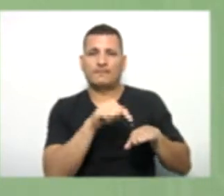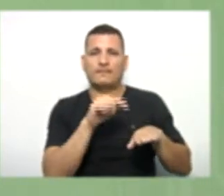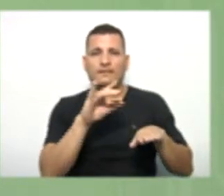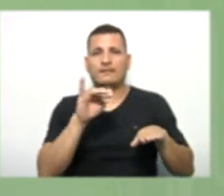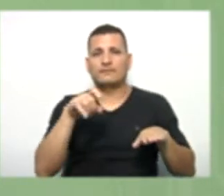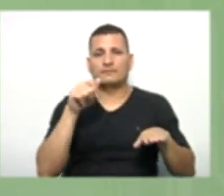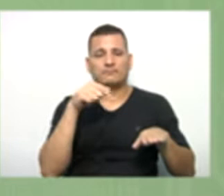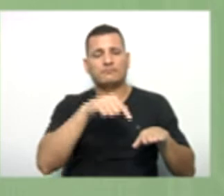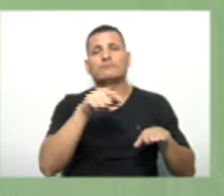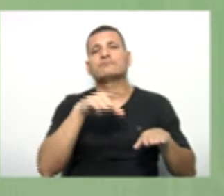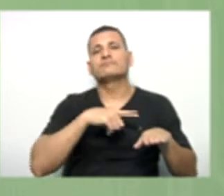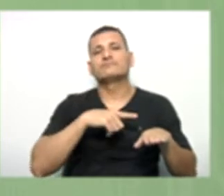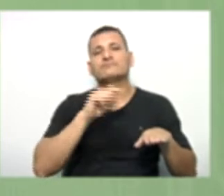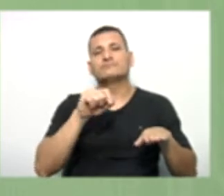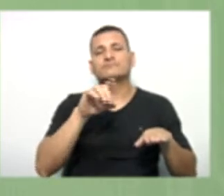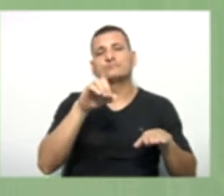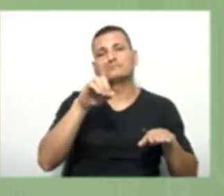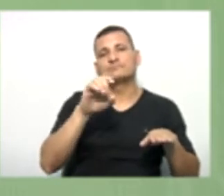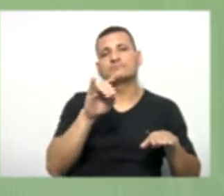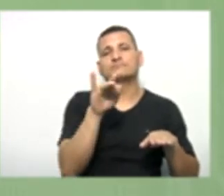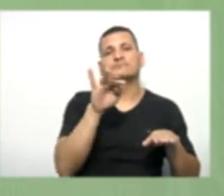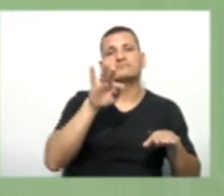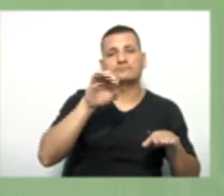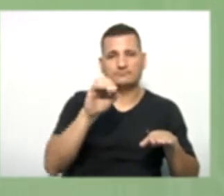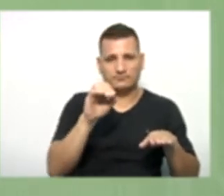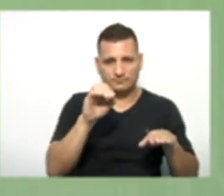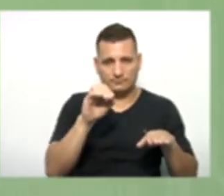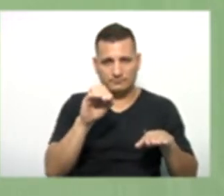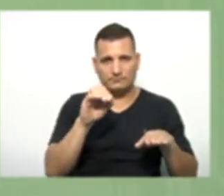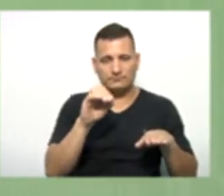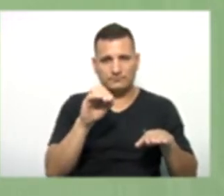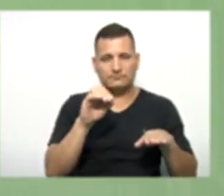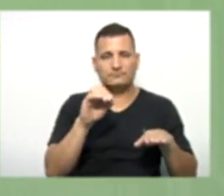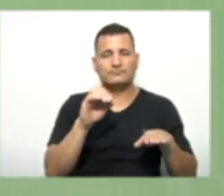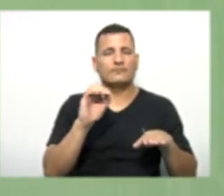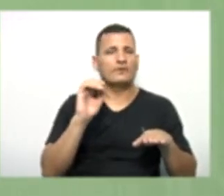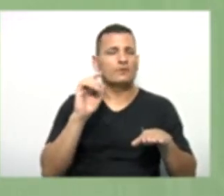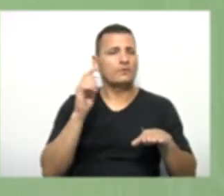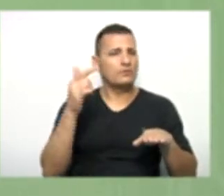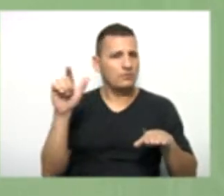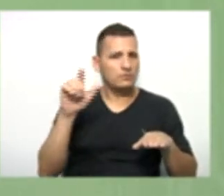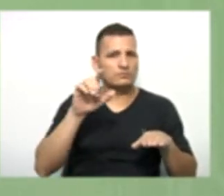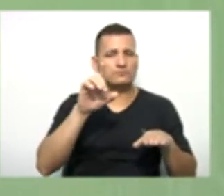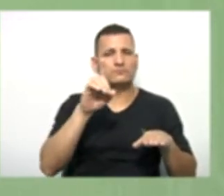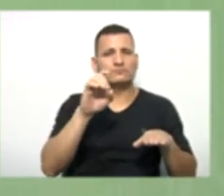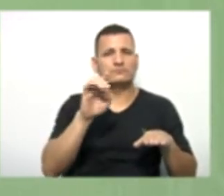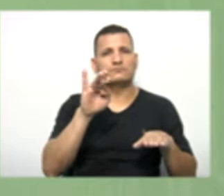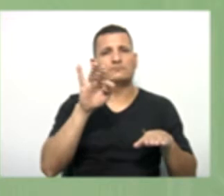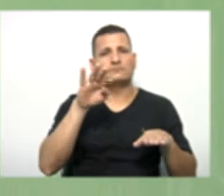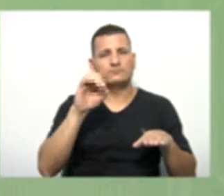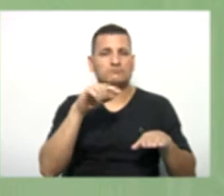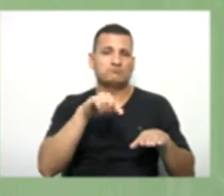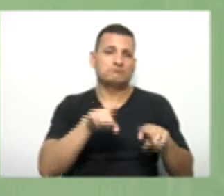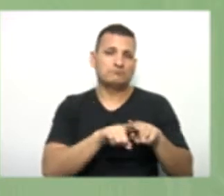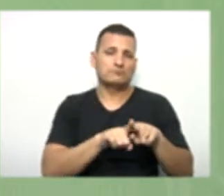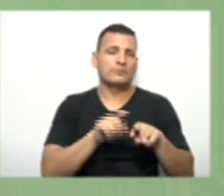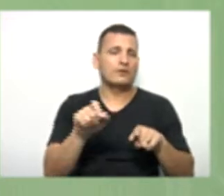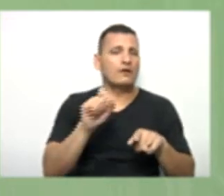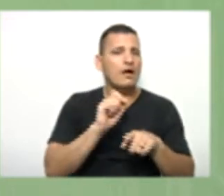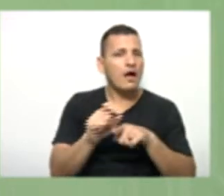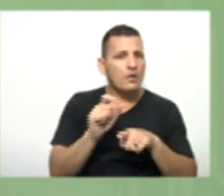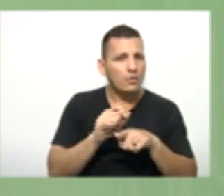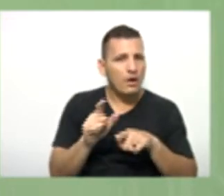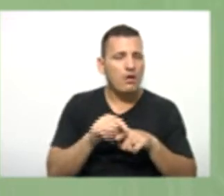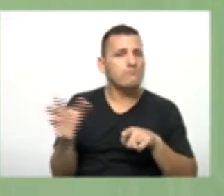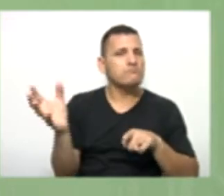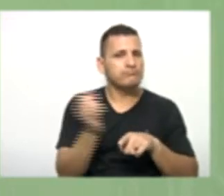entrou um débito e outro débito referente ao recebimento de aluguel. Então, essa cooperativa tem